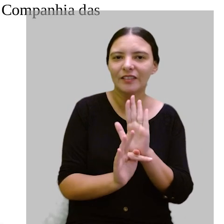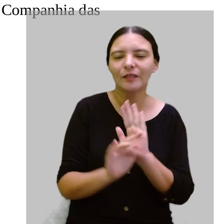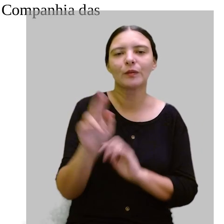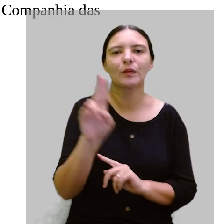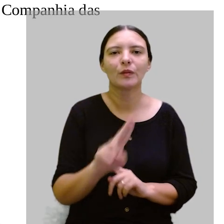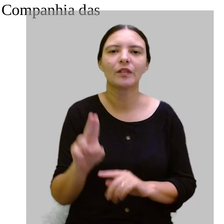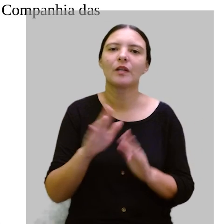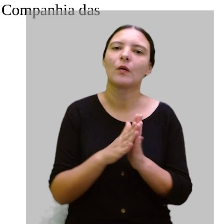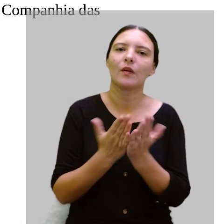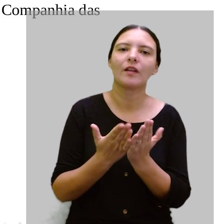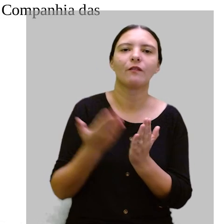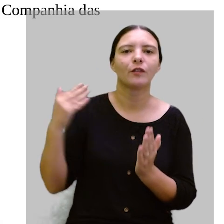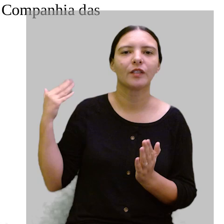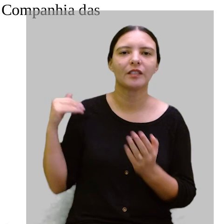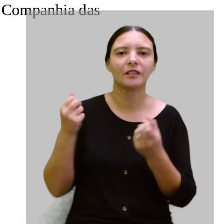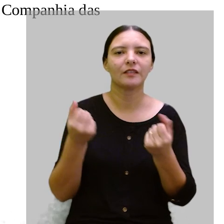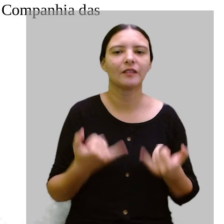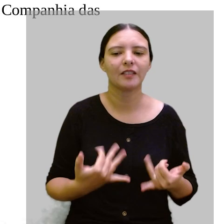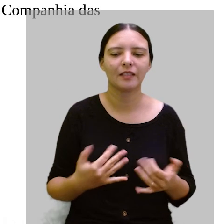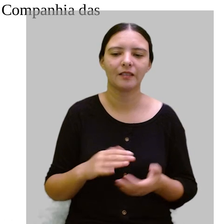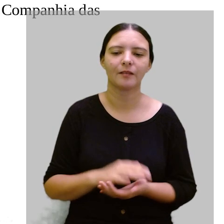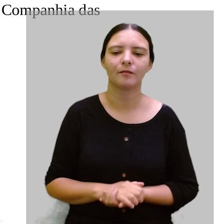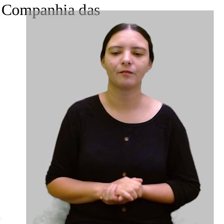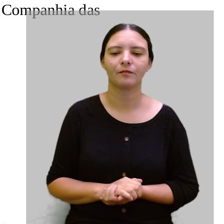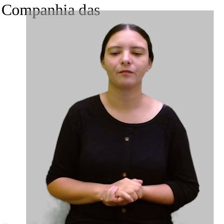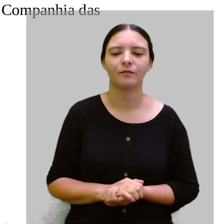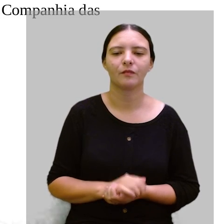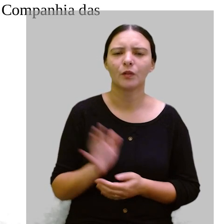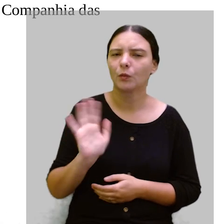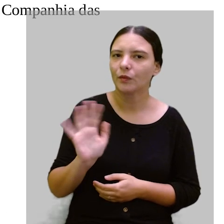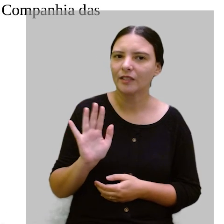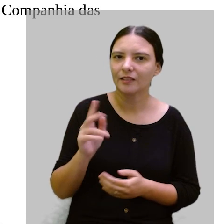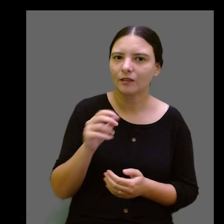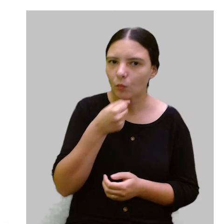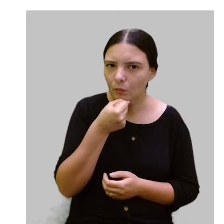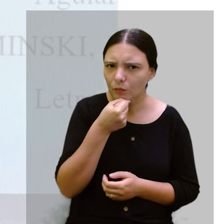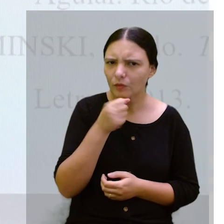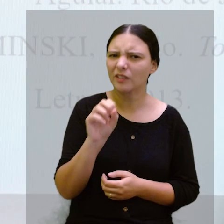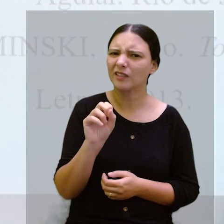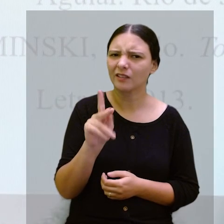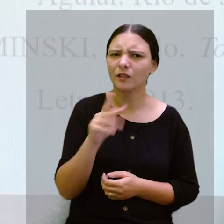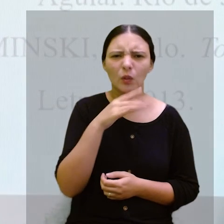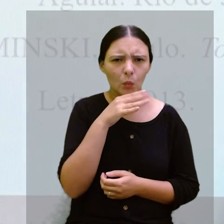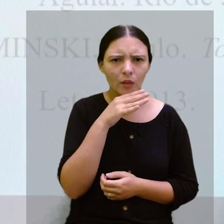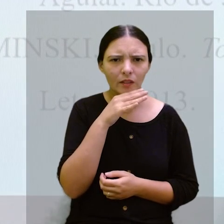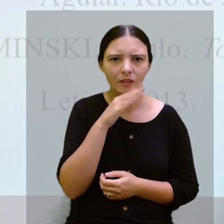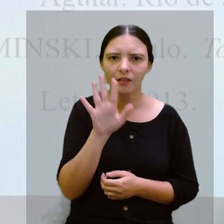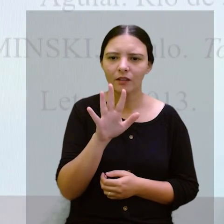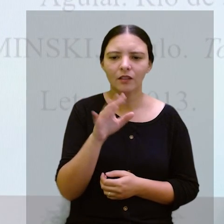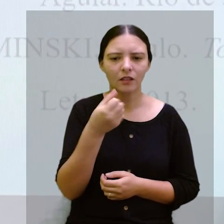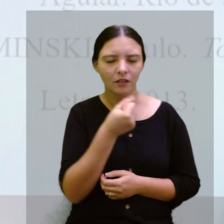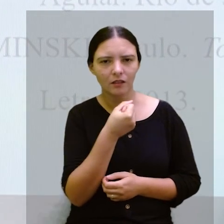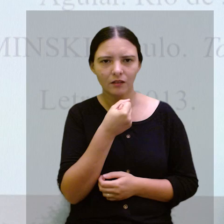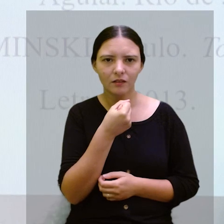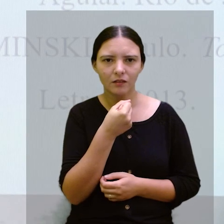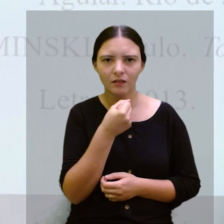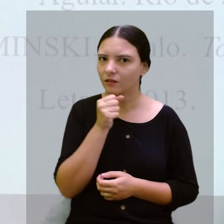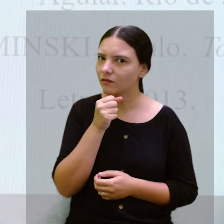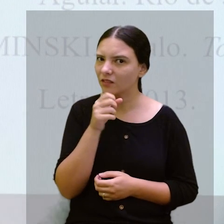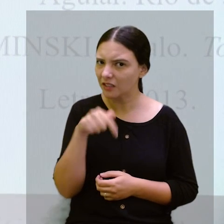tá? O livro que eu havia citado. Opa. Oi? Falhou? Tá. Aqui? Não,